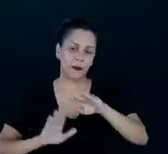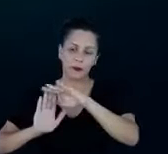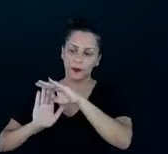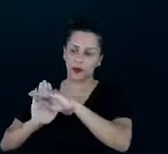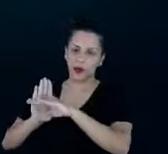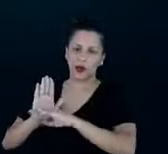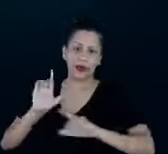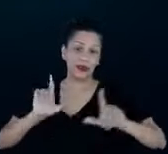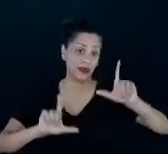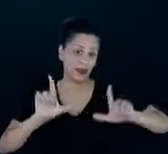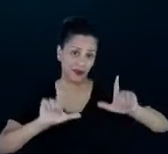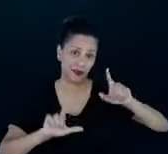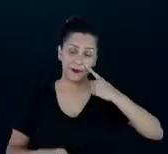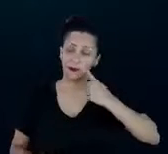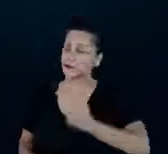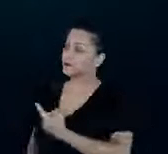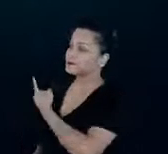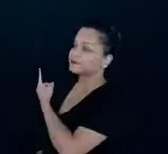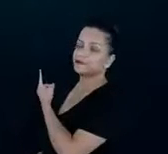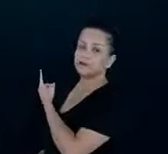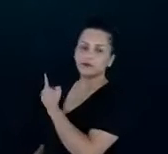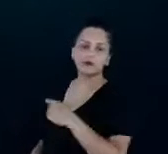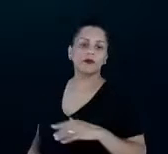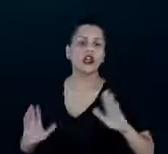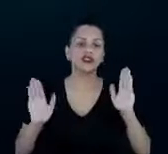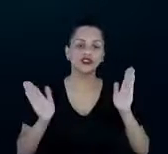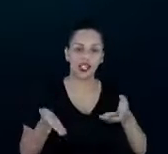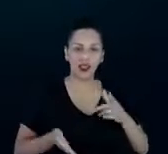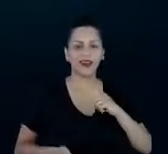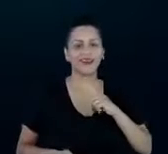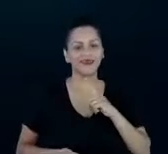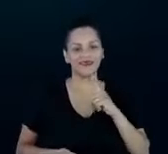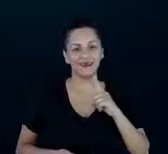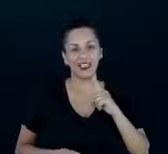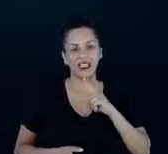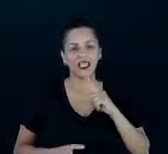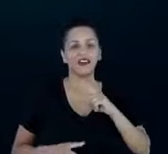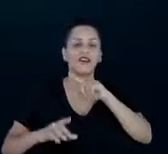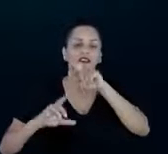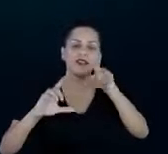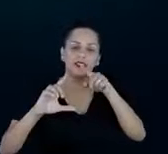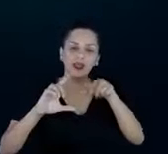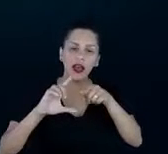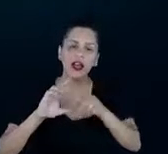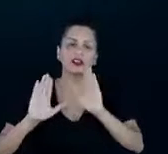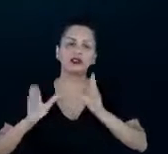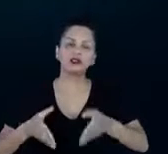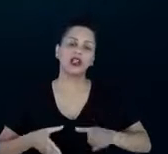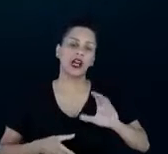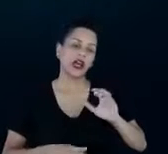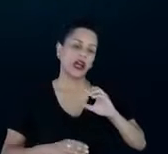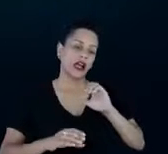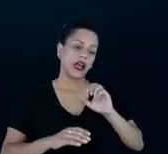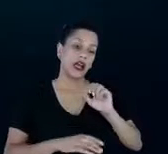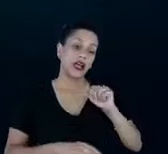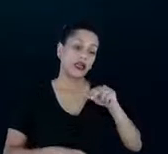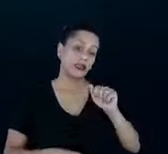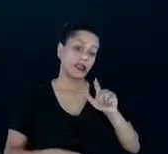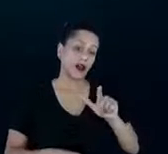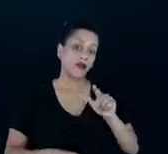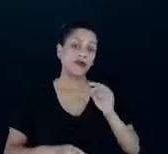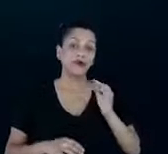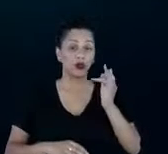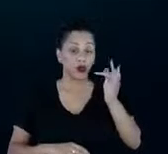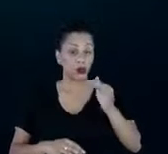expresso futuro e ele já foi exibido no Fantástico é exibido no Canal Futura é exibido também no Globo Play e